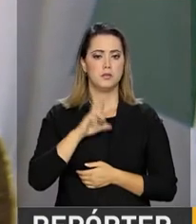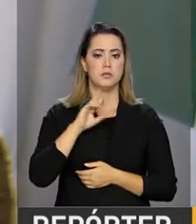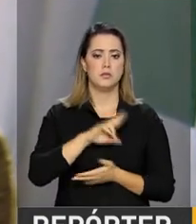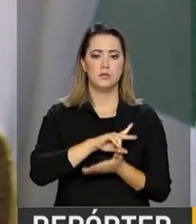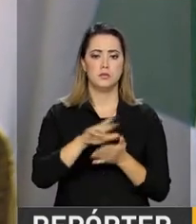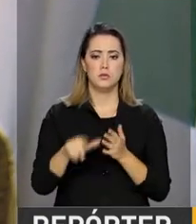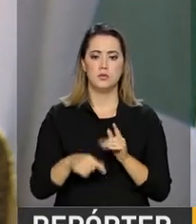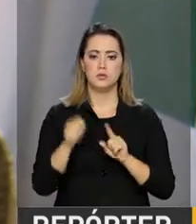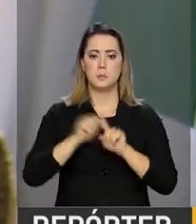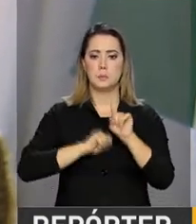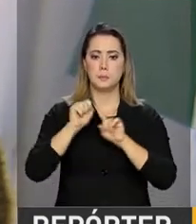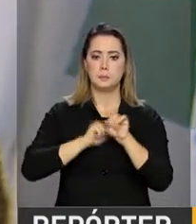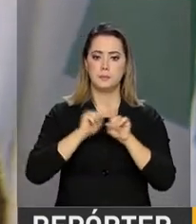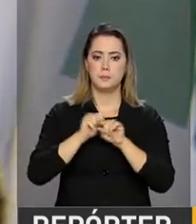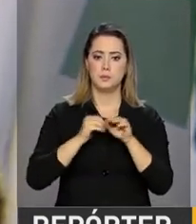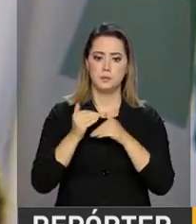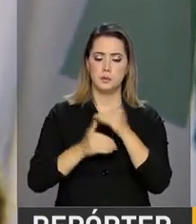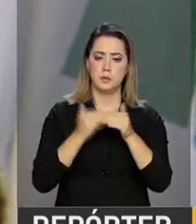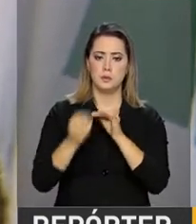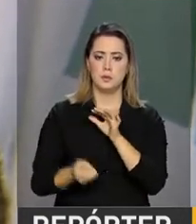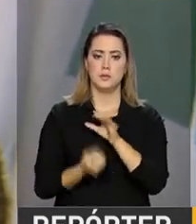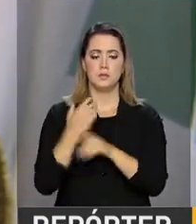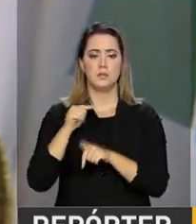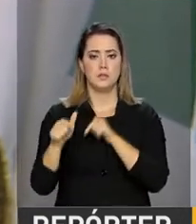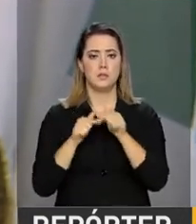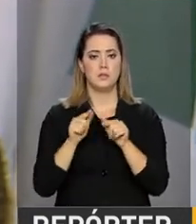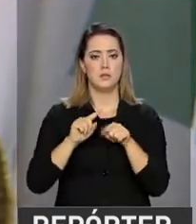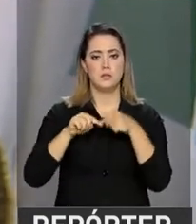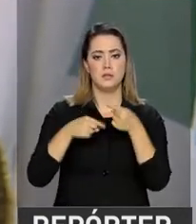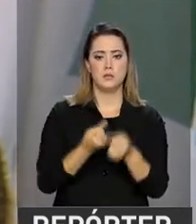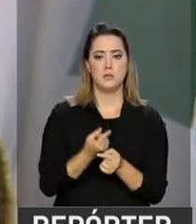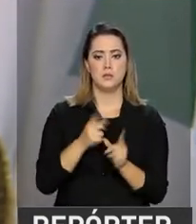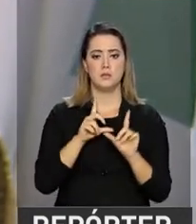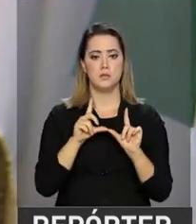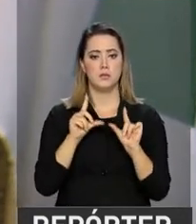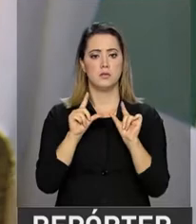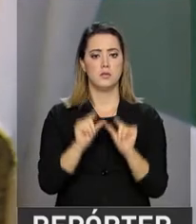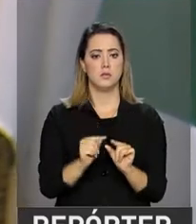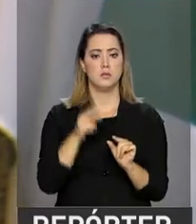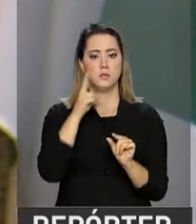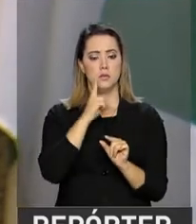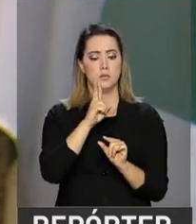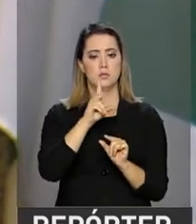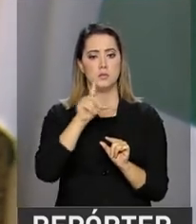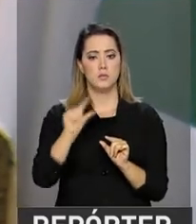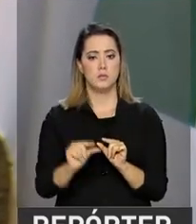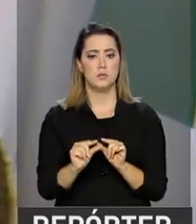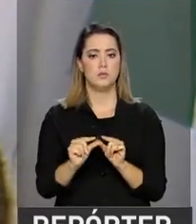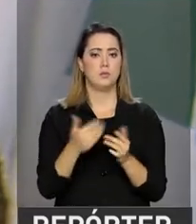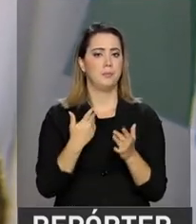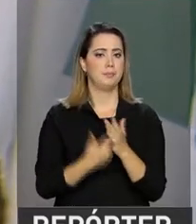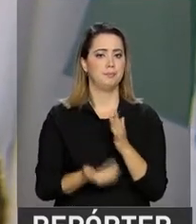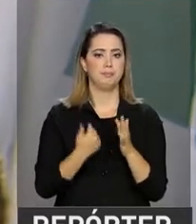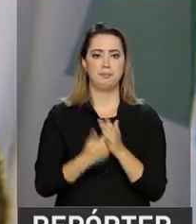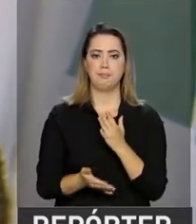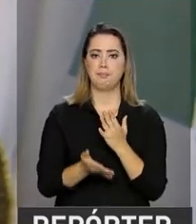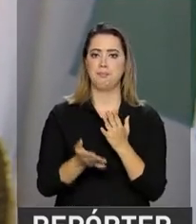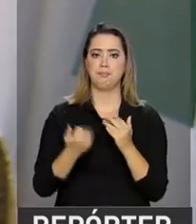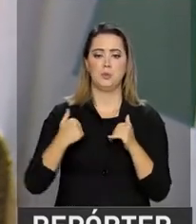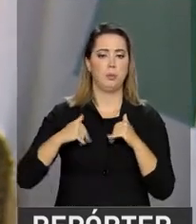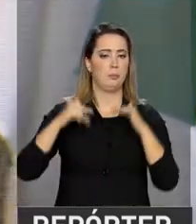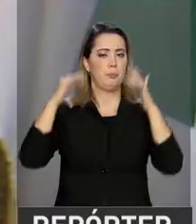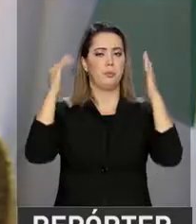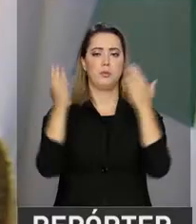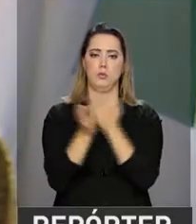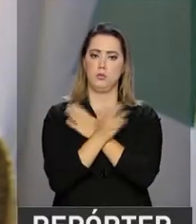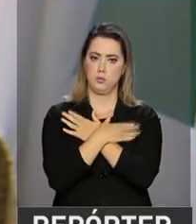vários meses seguidos de criação de empregos, depois de termos visto a destruição de empregos